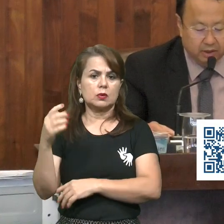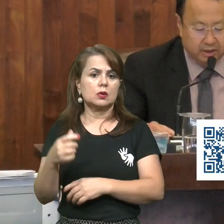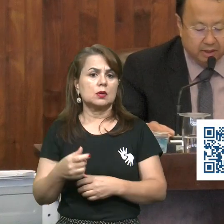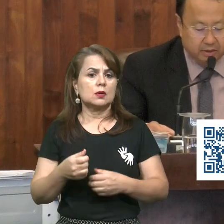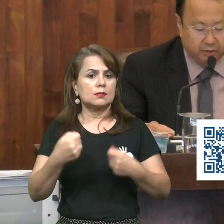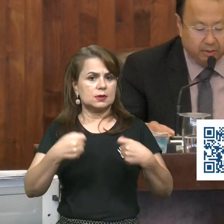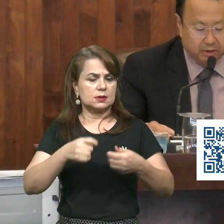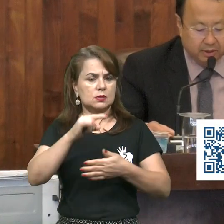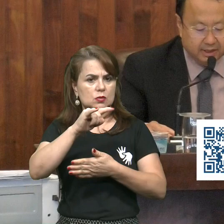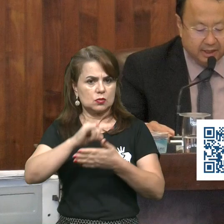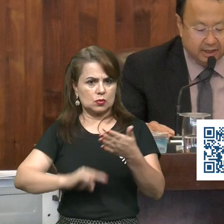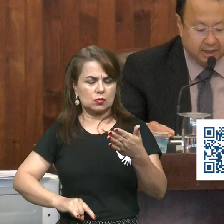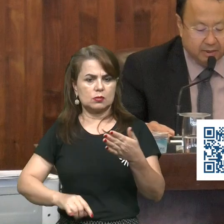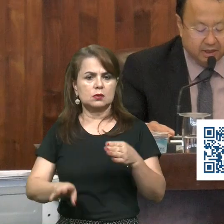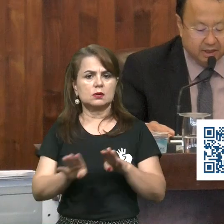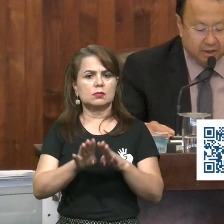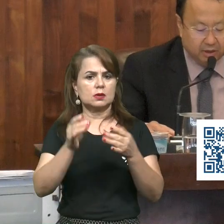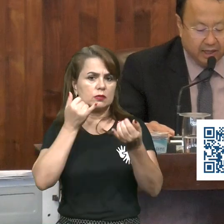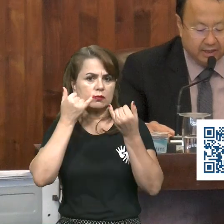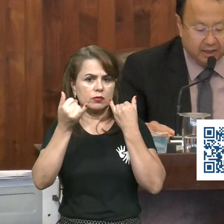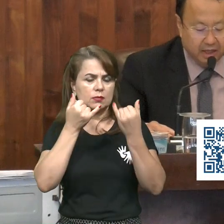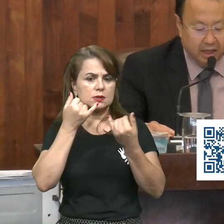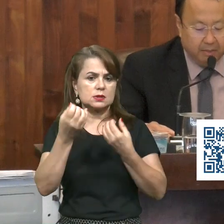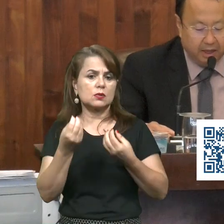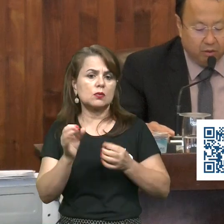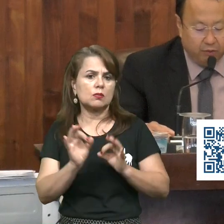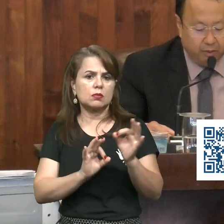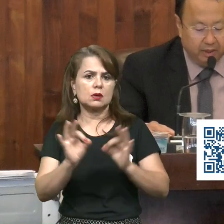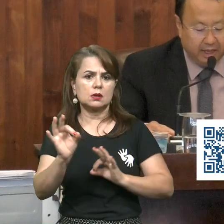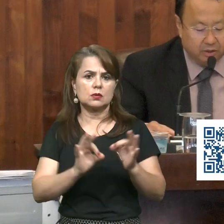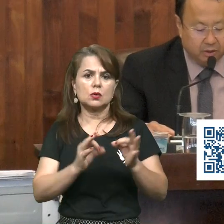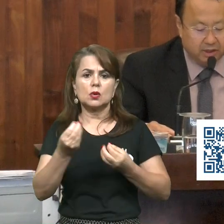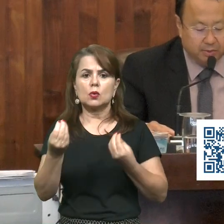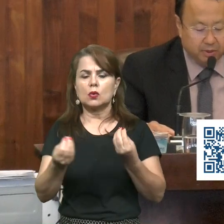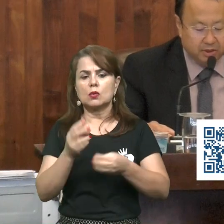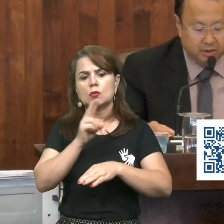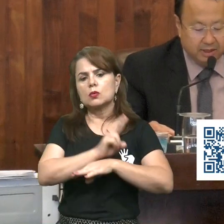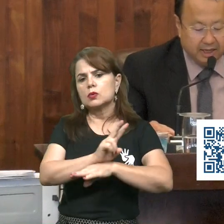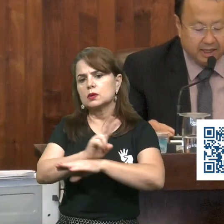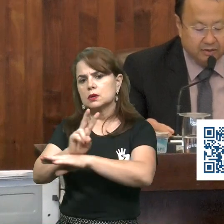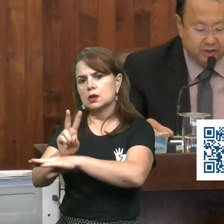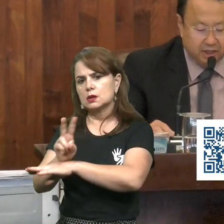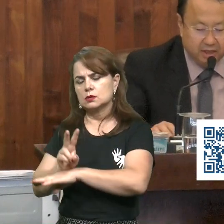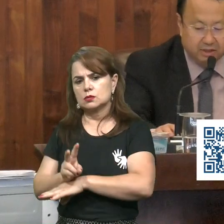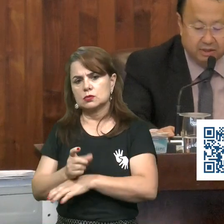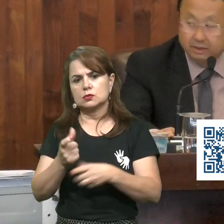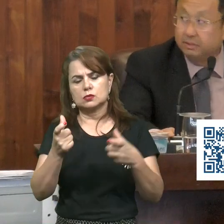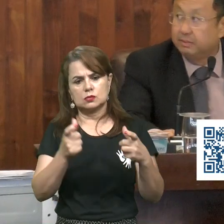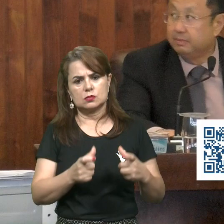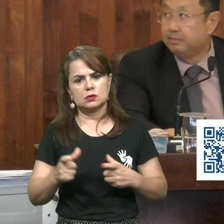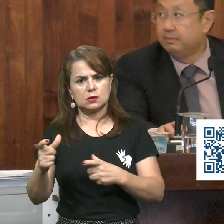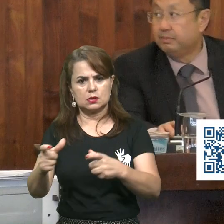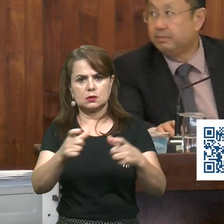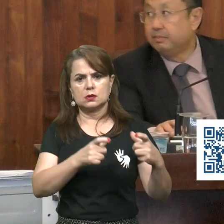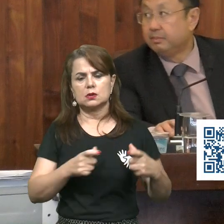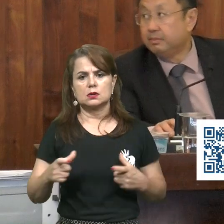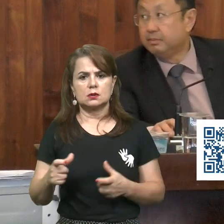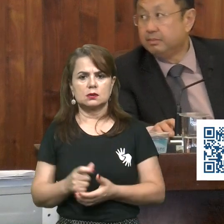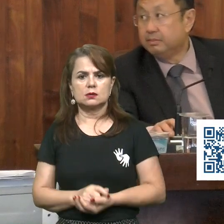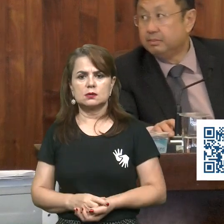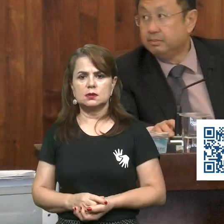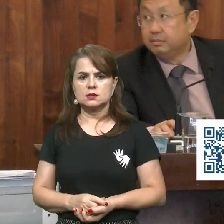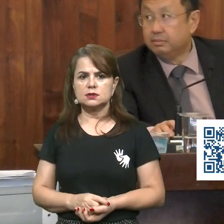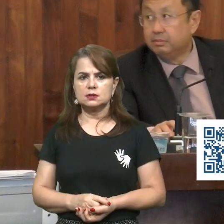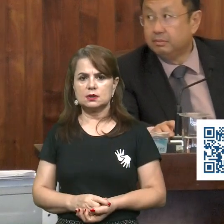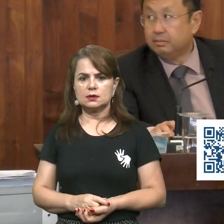documentos, solicitamos informações acerca das medidas adotadas para conformidade com as disposições legais vigentes.